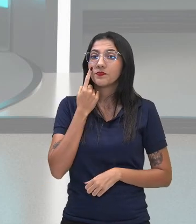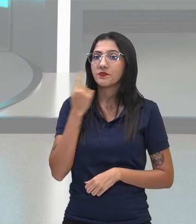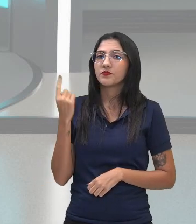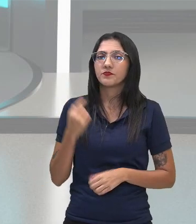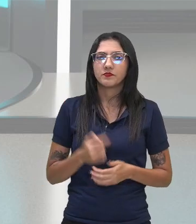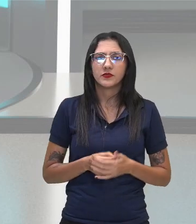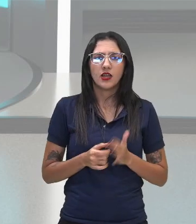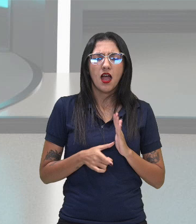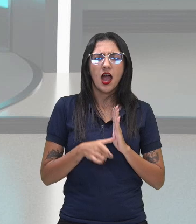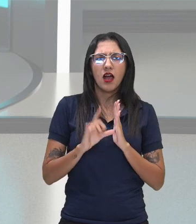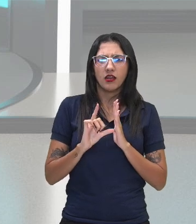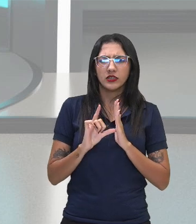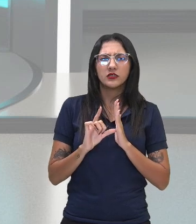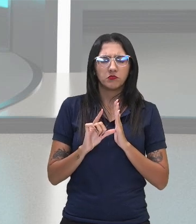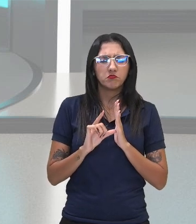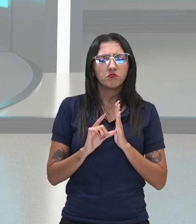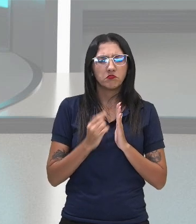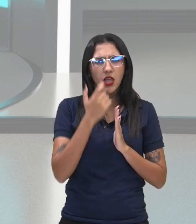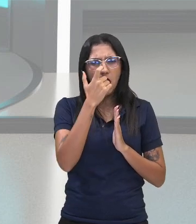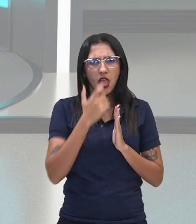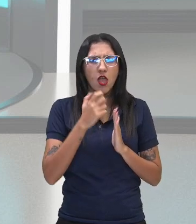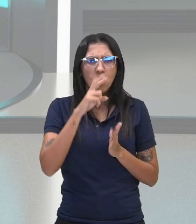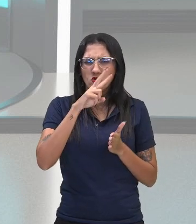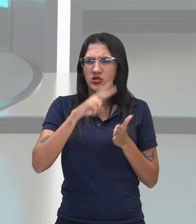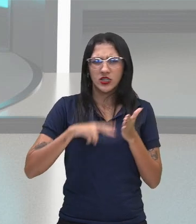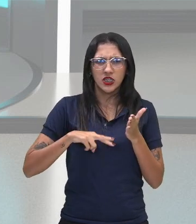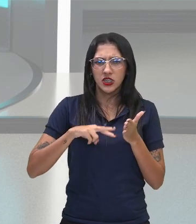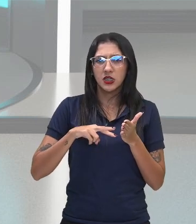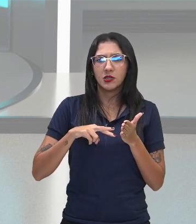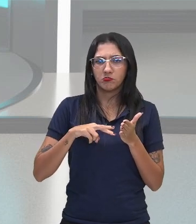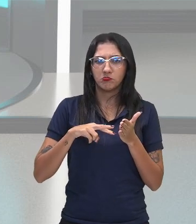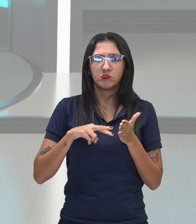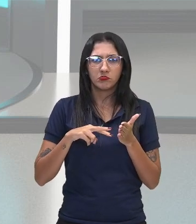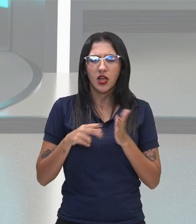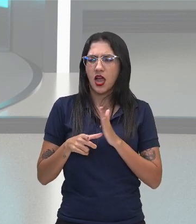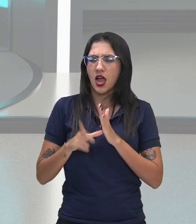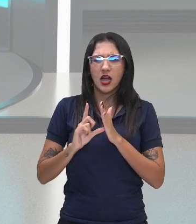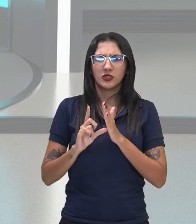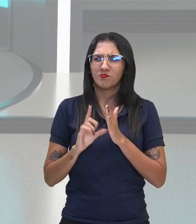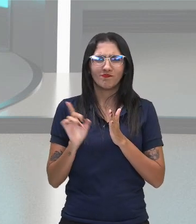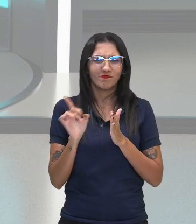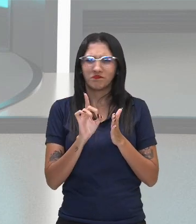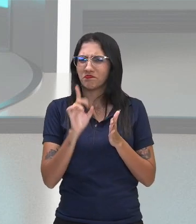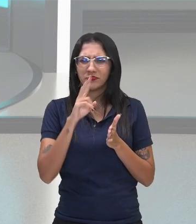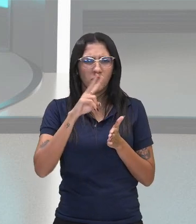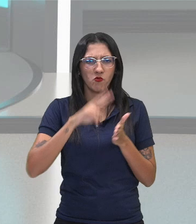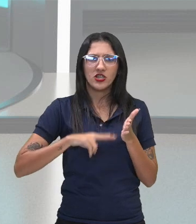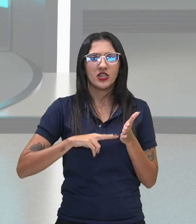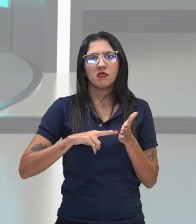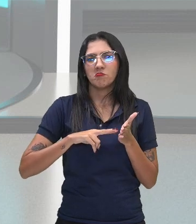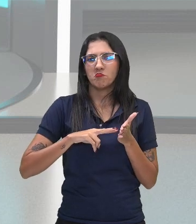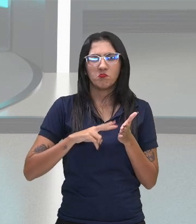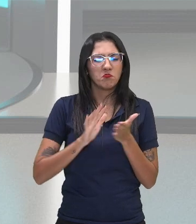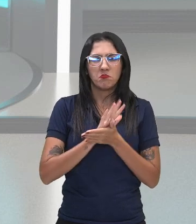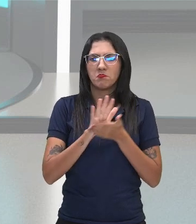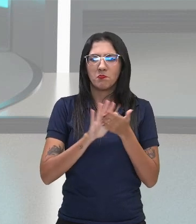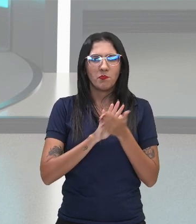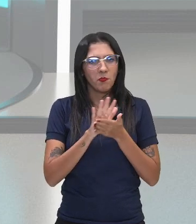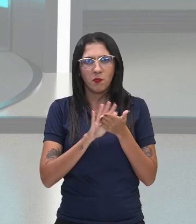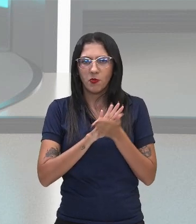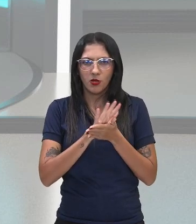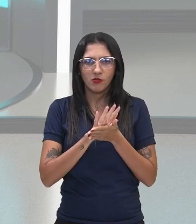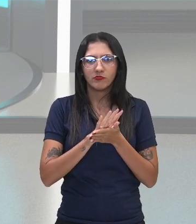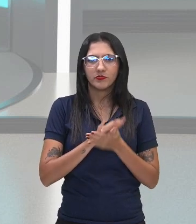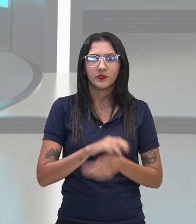lia. Antes, não lia nenhum tipo de publicação. Eu não lia nenhum tipo de